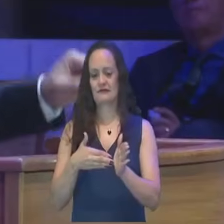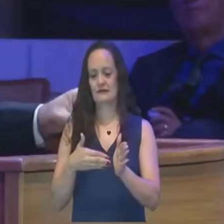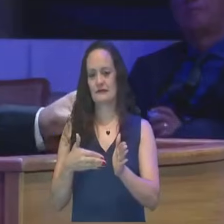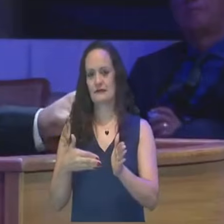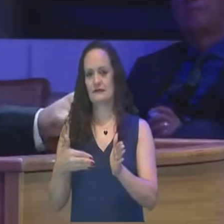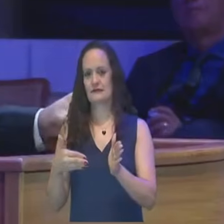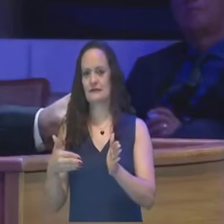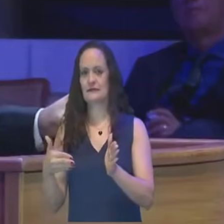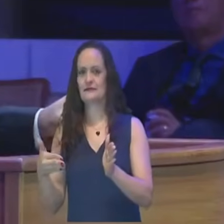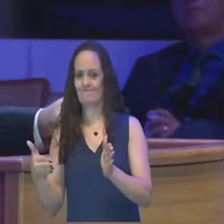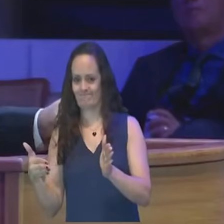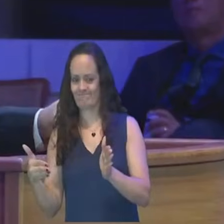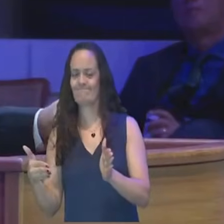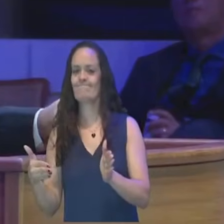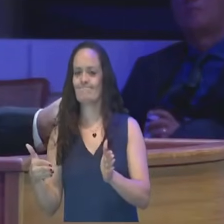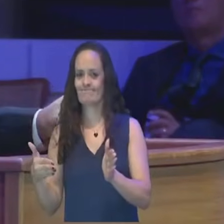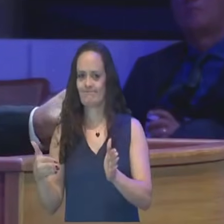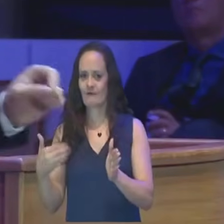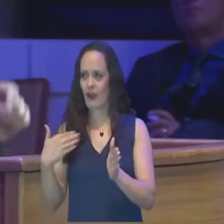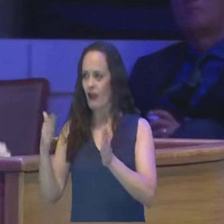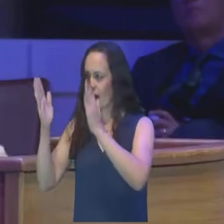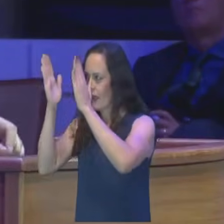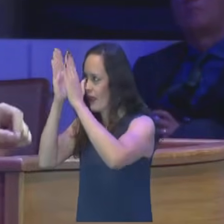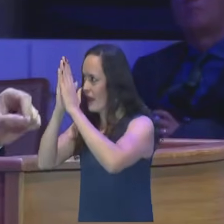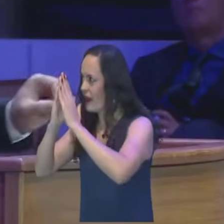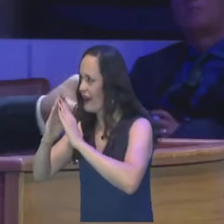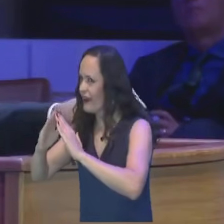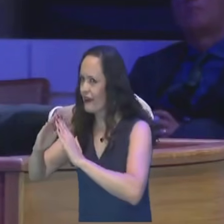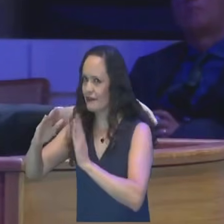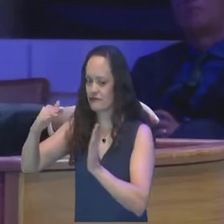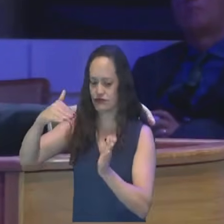nós estamos adorando.